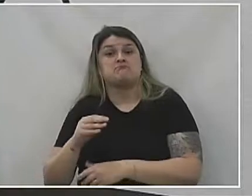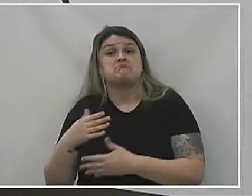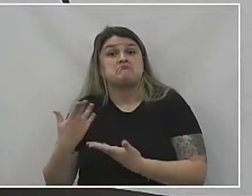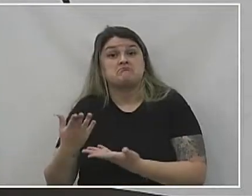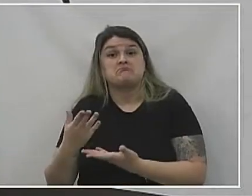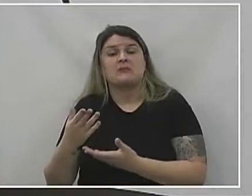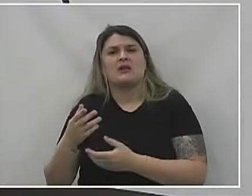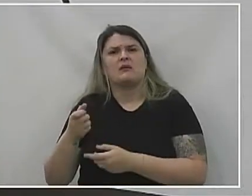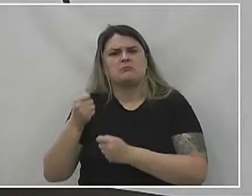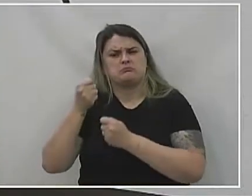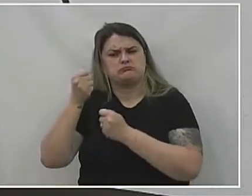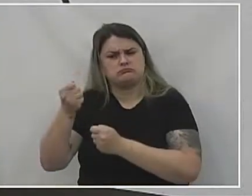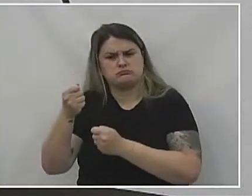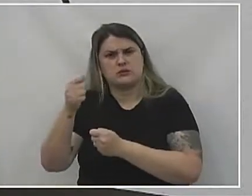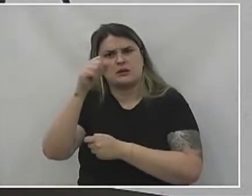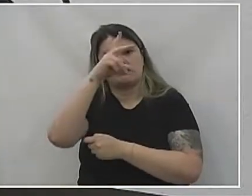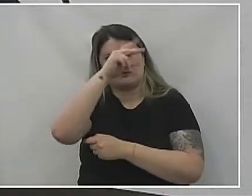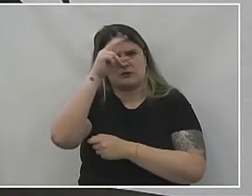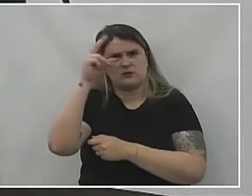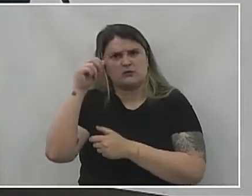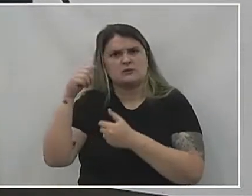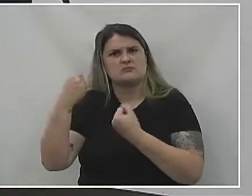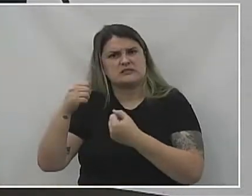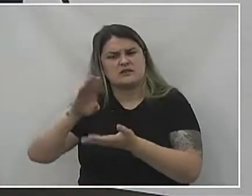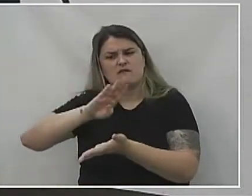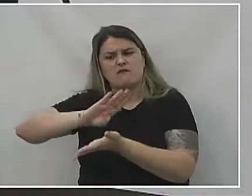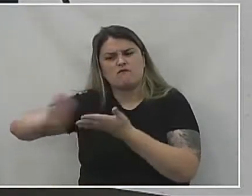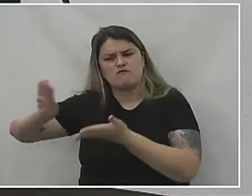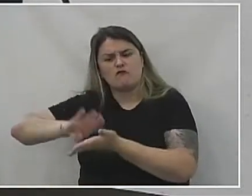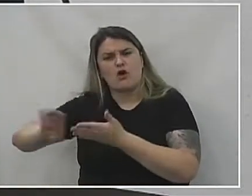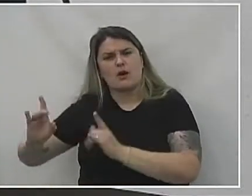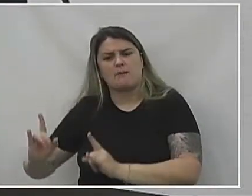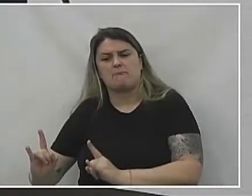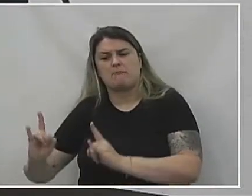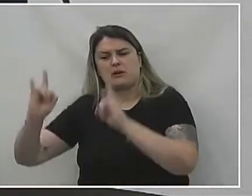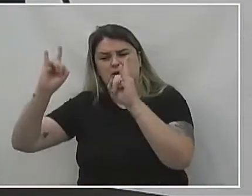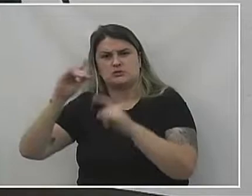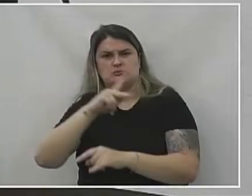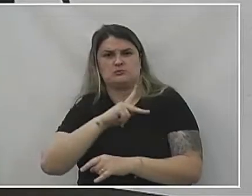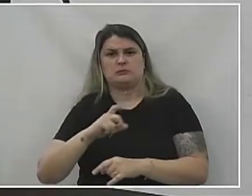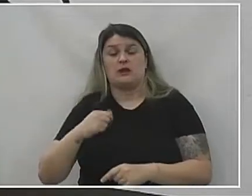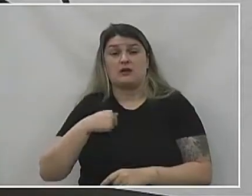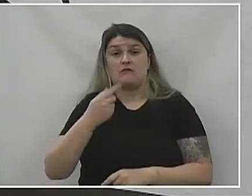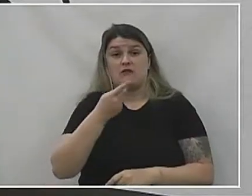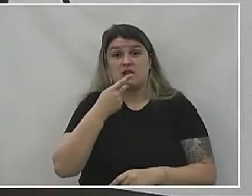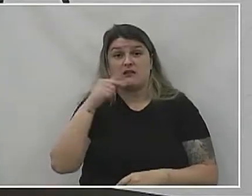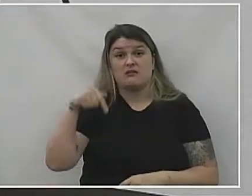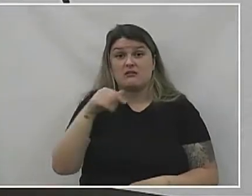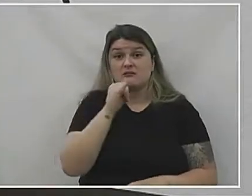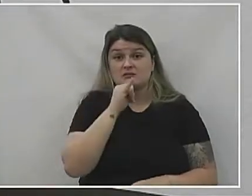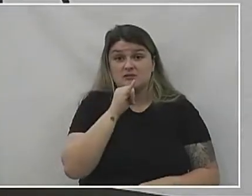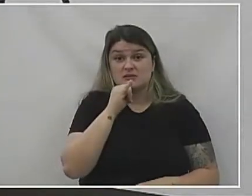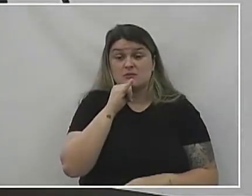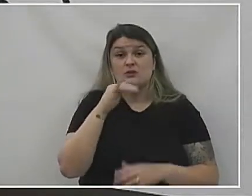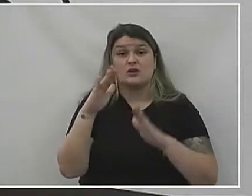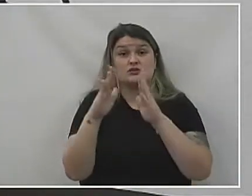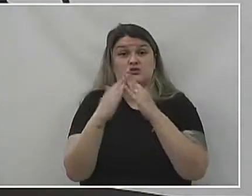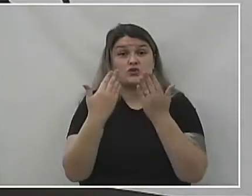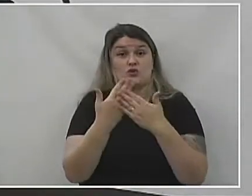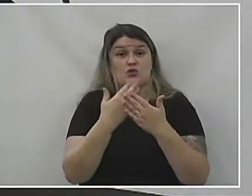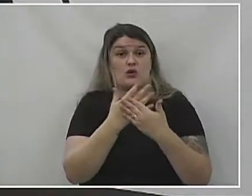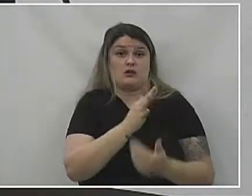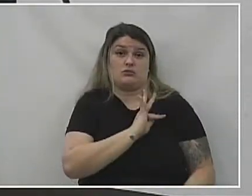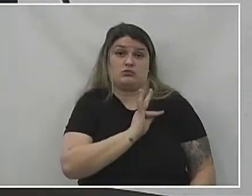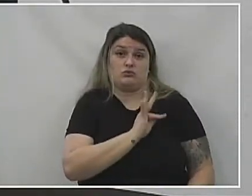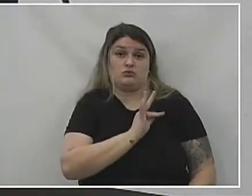você tava lá que o poder público Poder Executivo deveria remover Esses prédios públicos eu citei aqui na Tribuna como exemplo o colégio